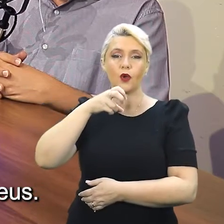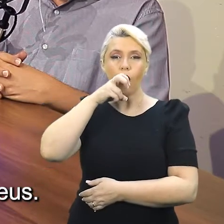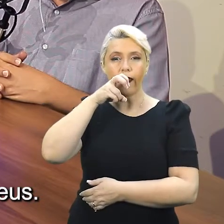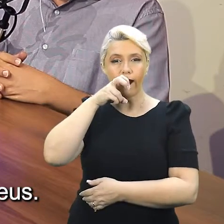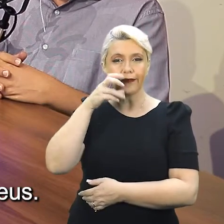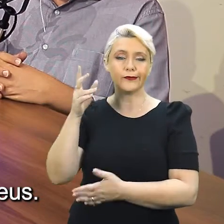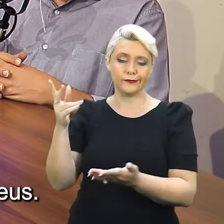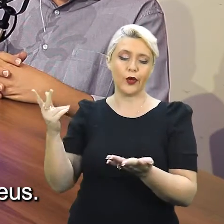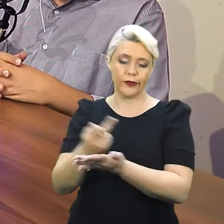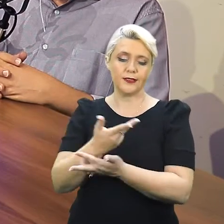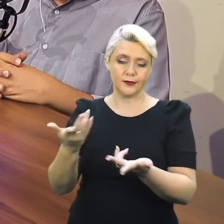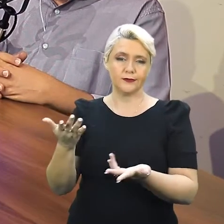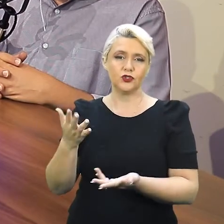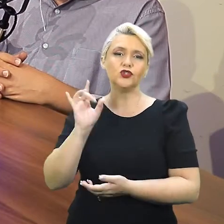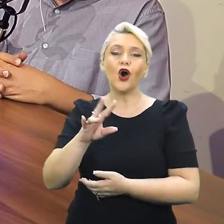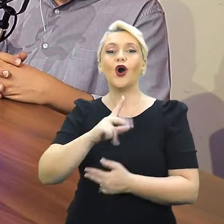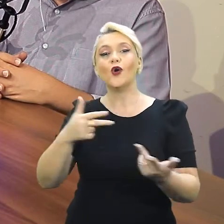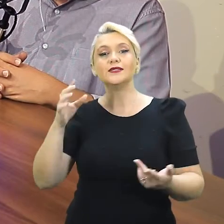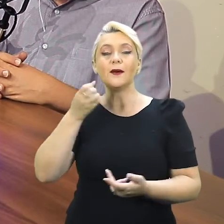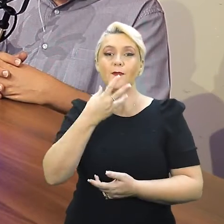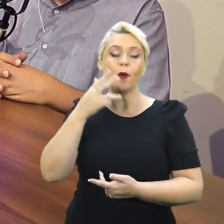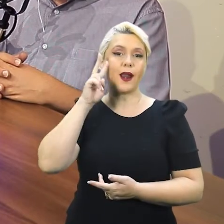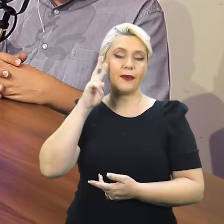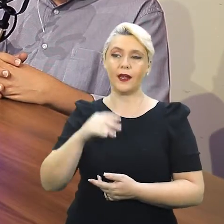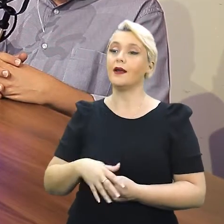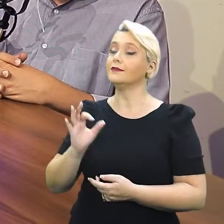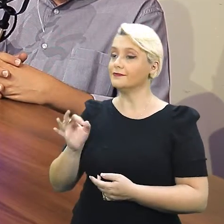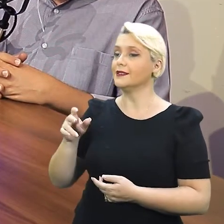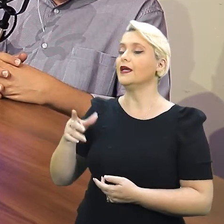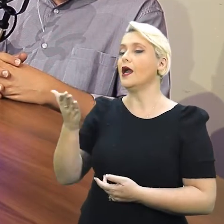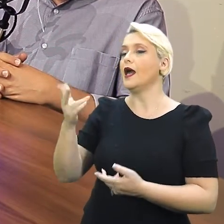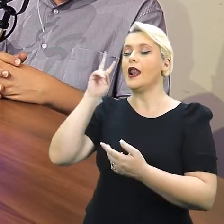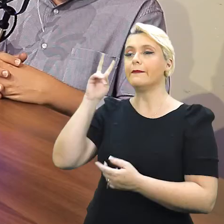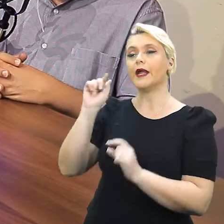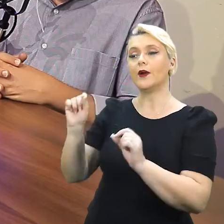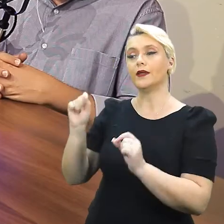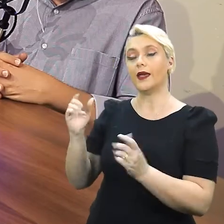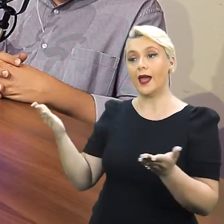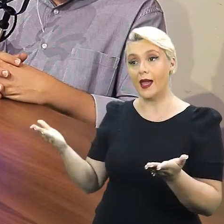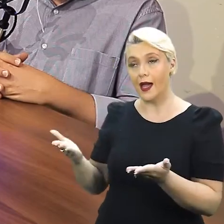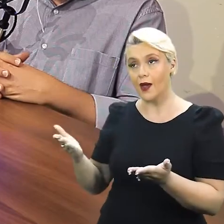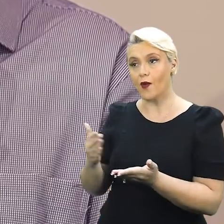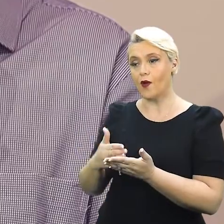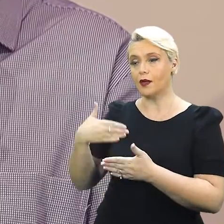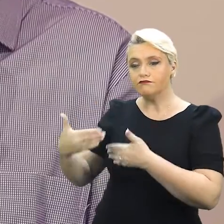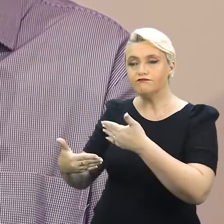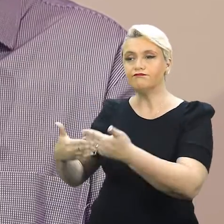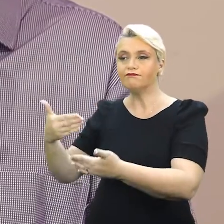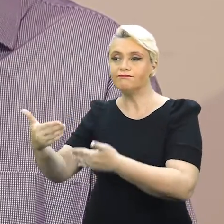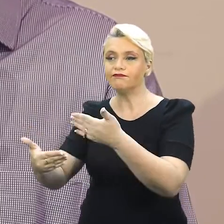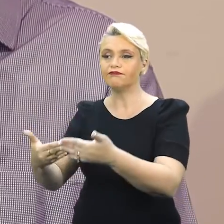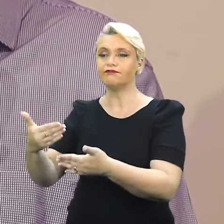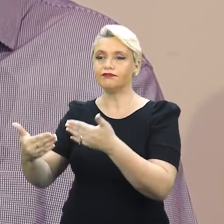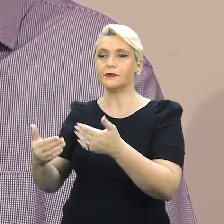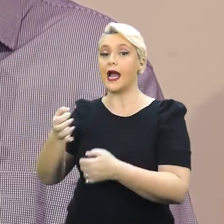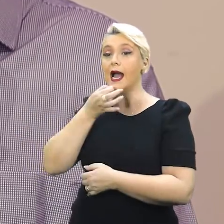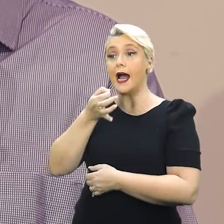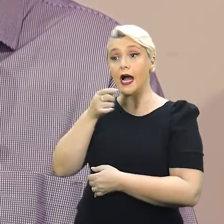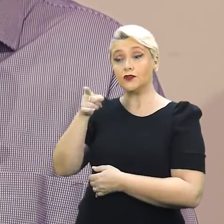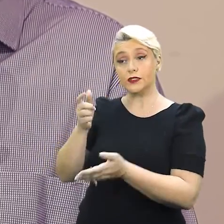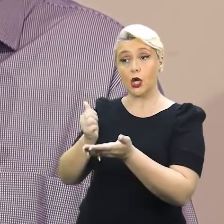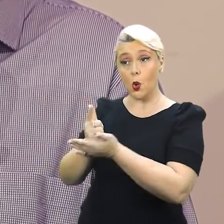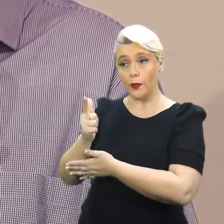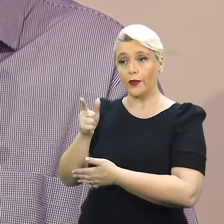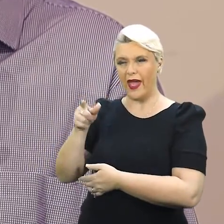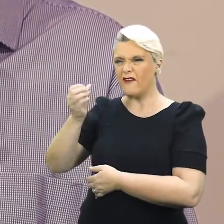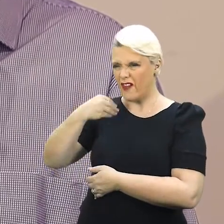boa para lembrar, graças a Deus. Ô Cajuru, agora lembrando que a essa altura a rádio que você adquiriu, que era aquela